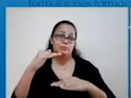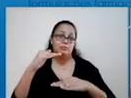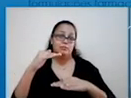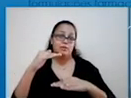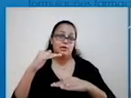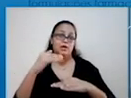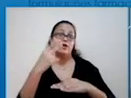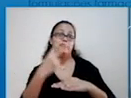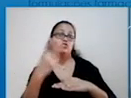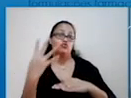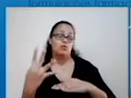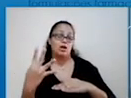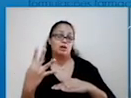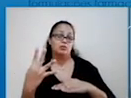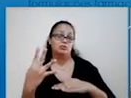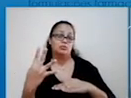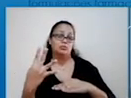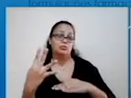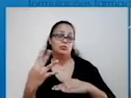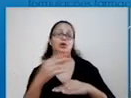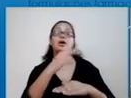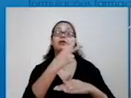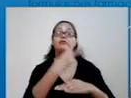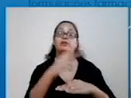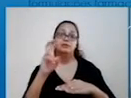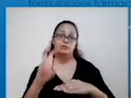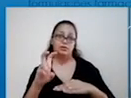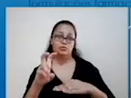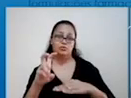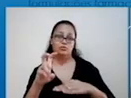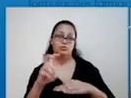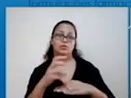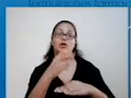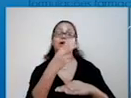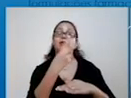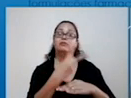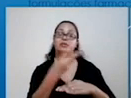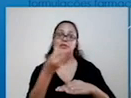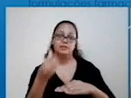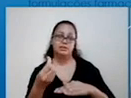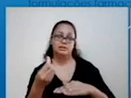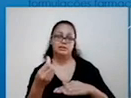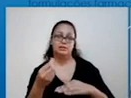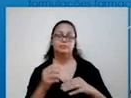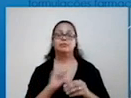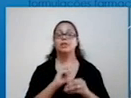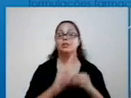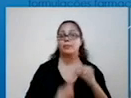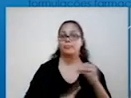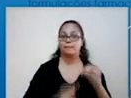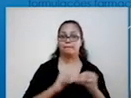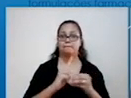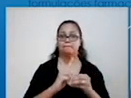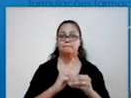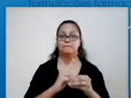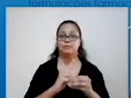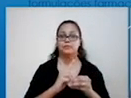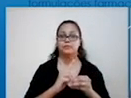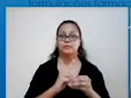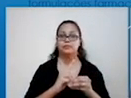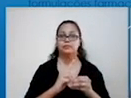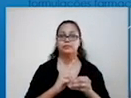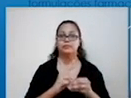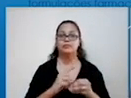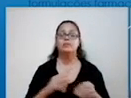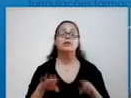magnésio 24, magnésio 25, magnésio 26. E o seu número atômico é igual para todos porque corresponde